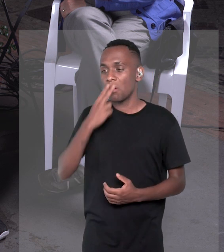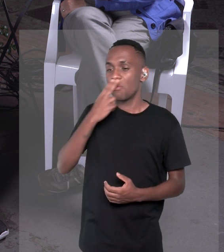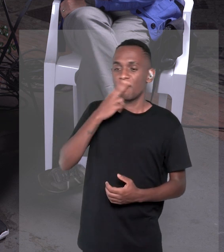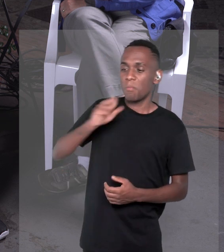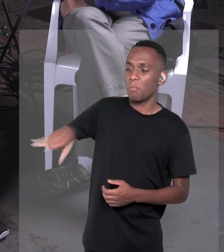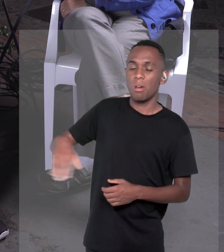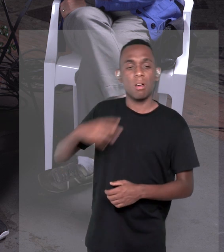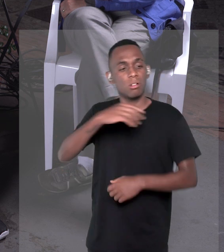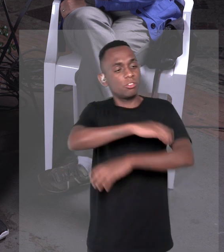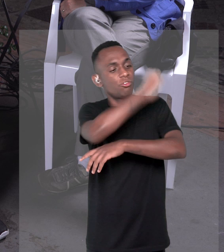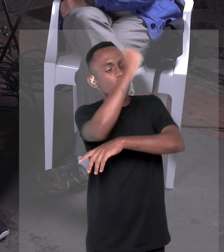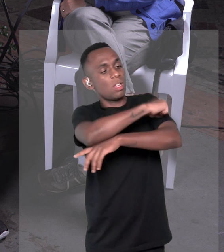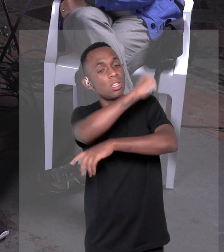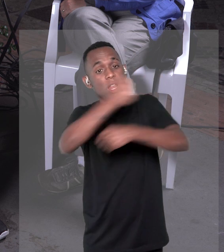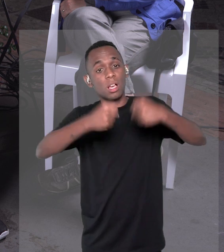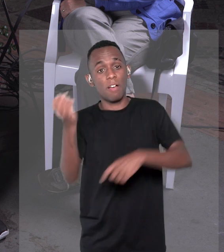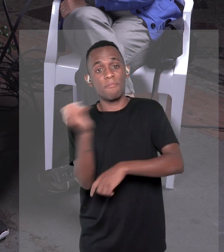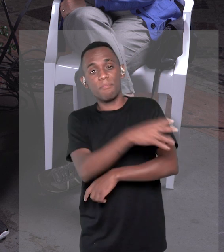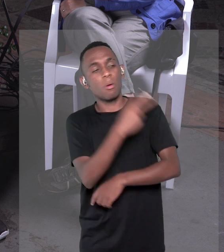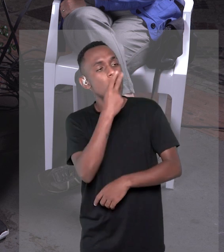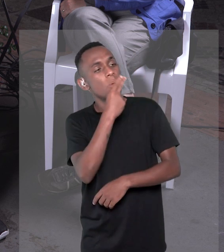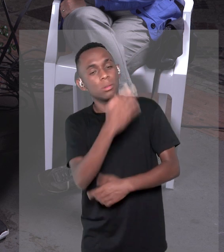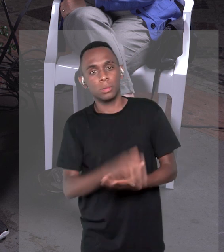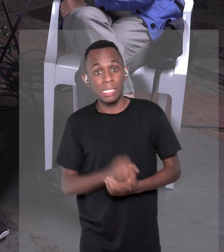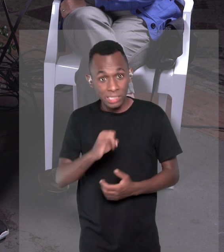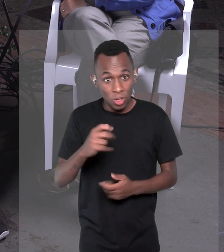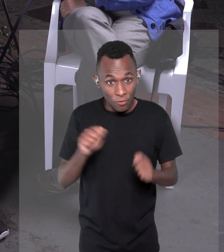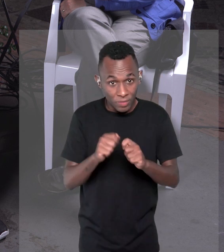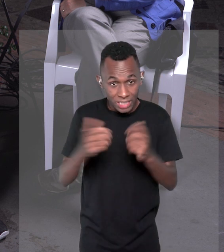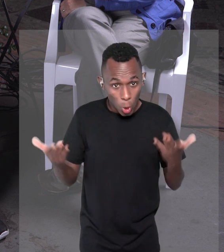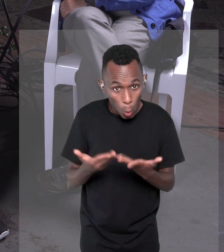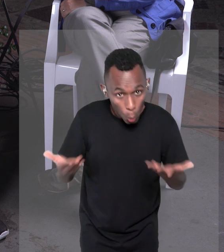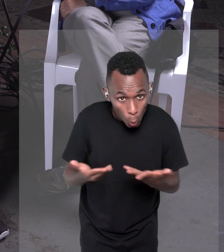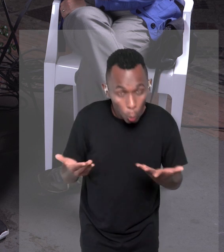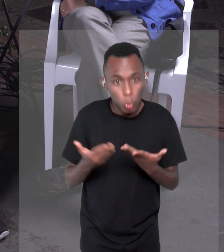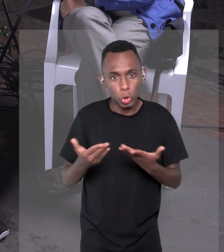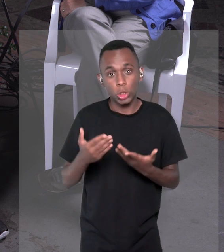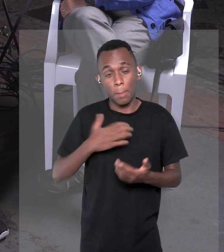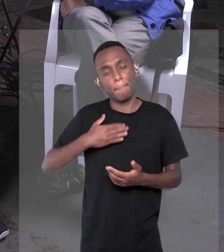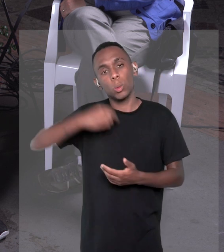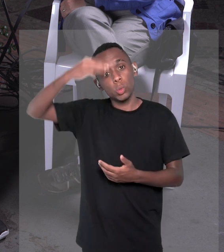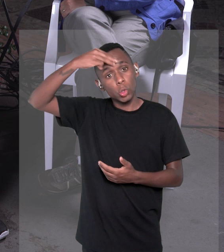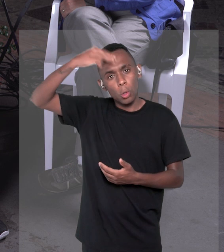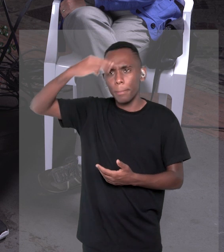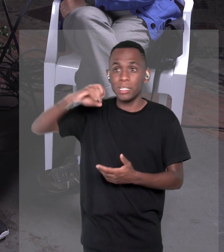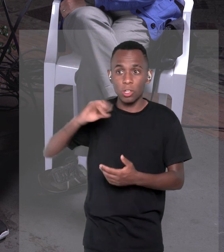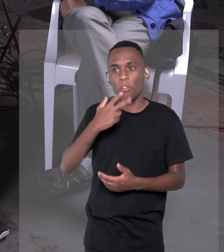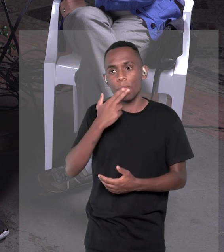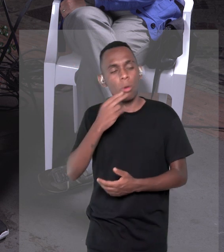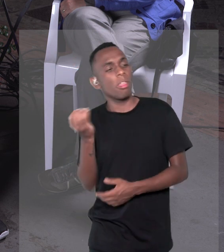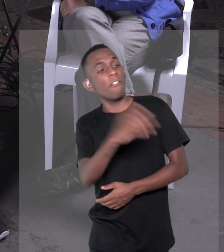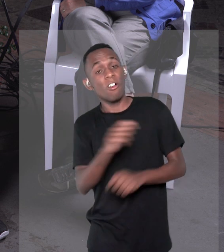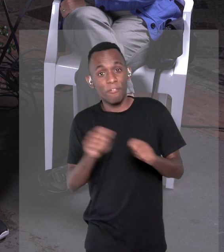pessoal, saúde física, saúde psíquica. Nós precisamos de que todo dia seja um dia de viver, e não um dia que a